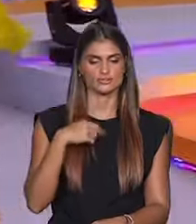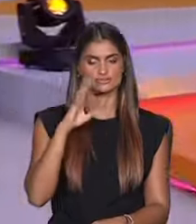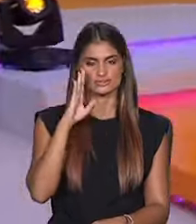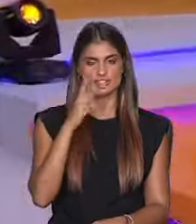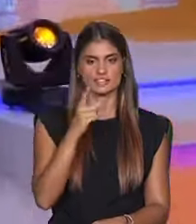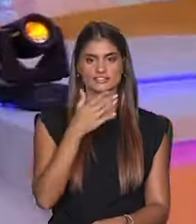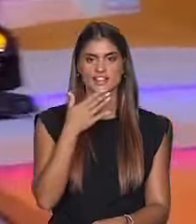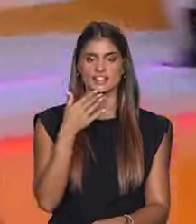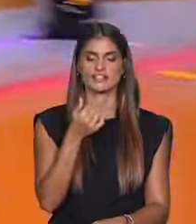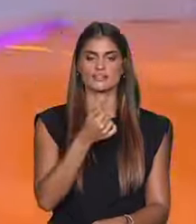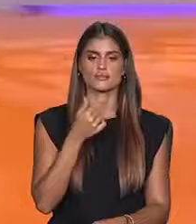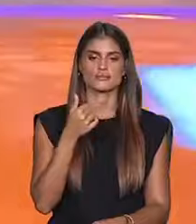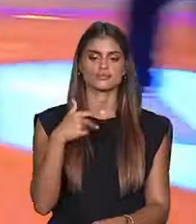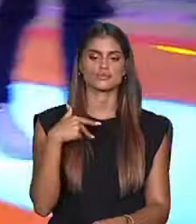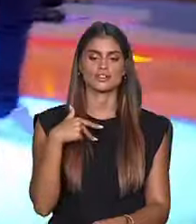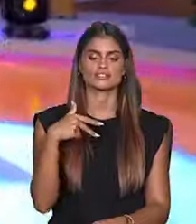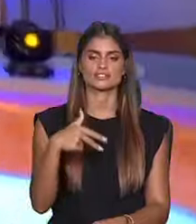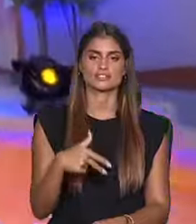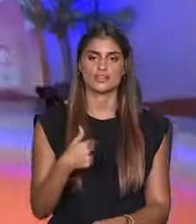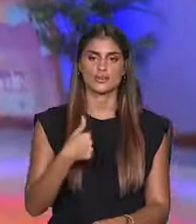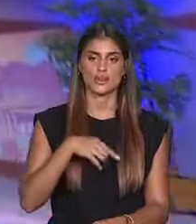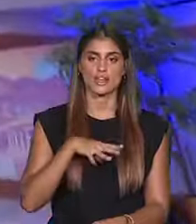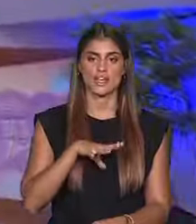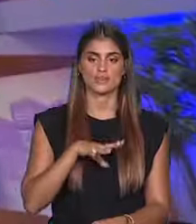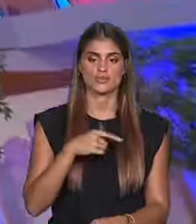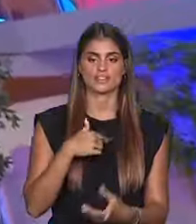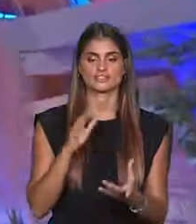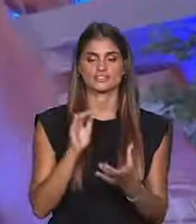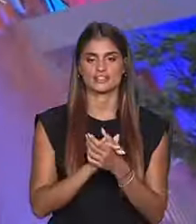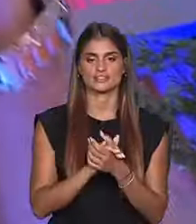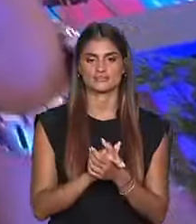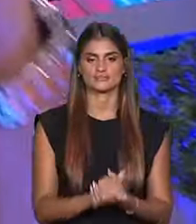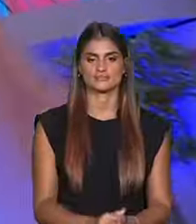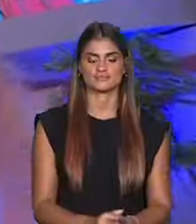Eu sei, essa linda portuguesa com quem eu quero